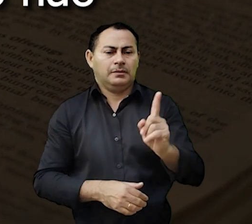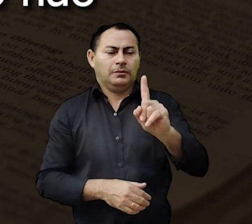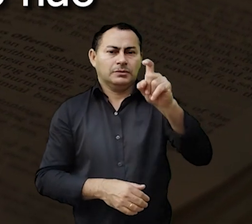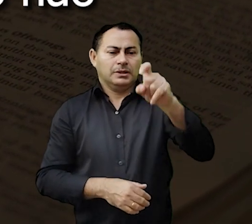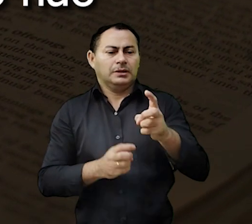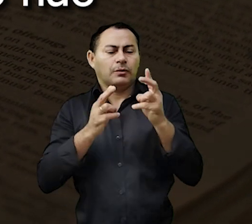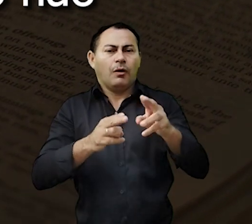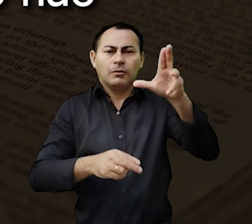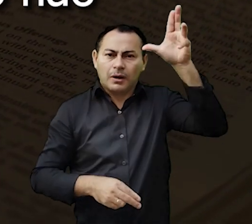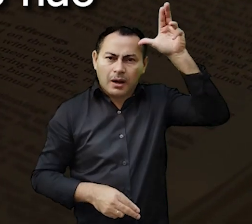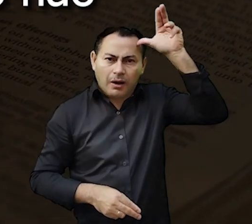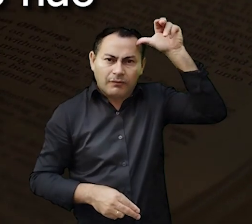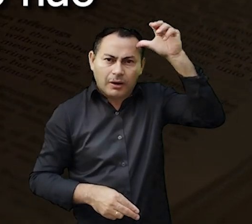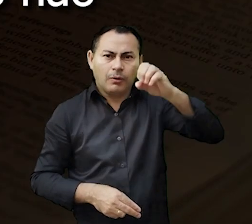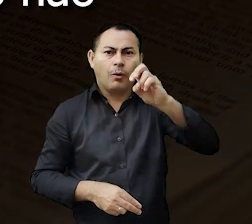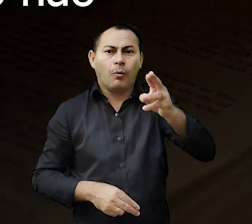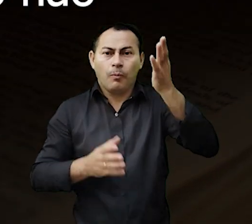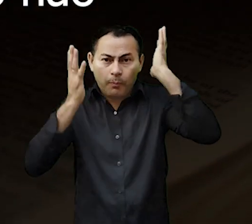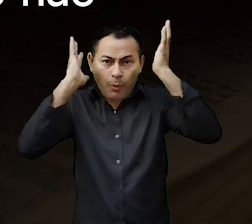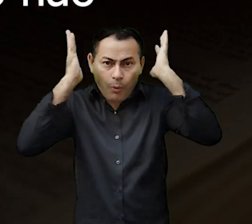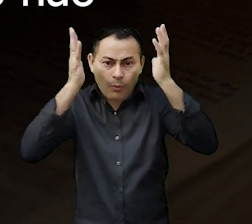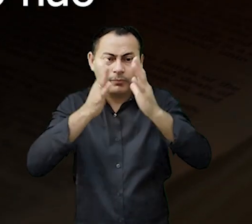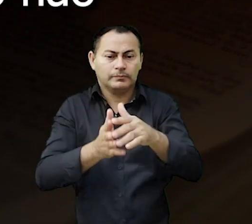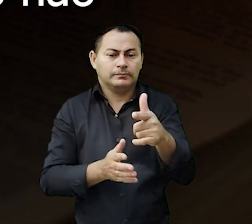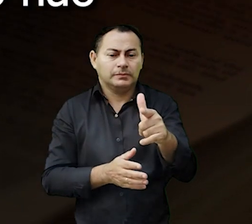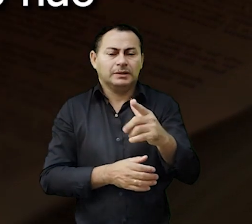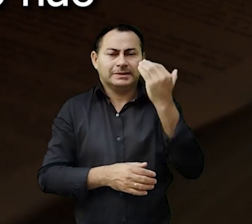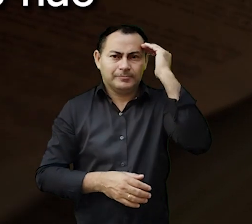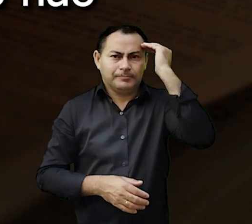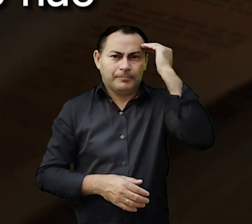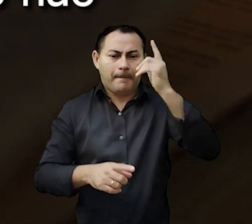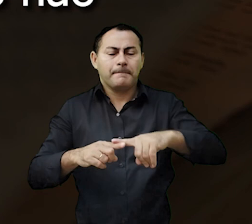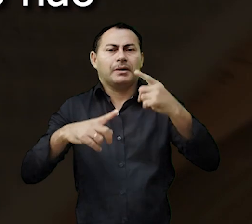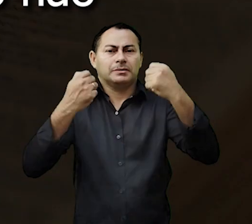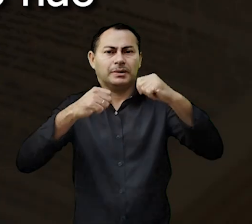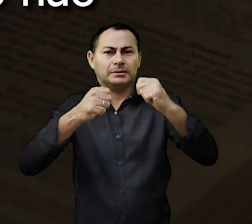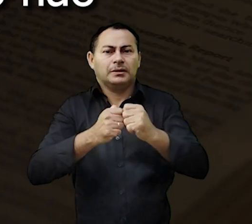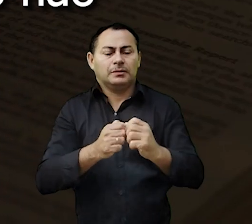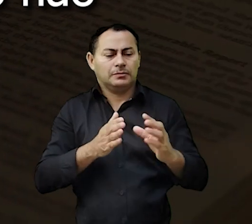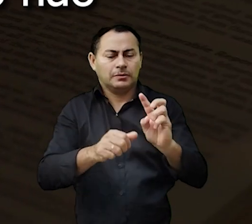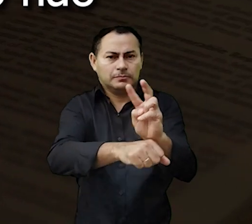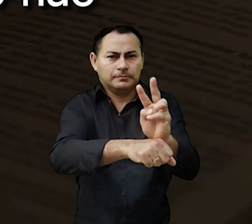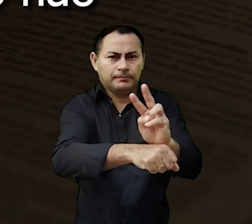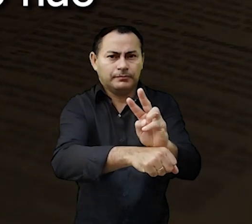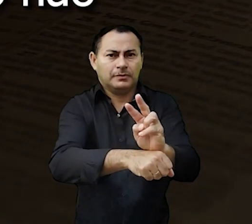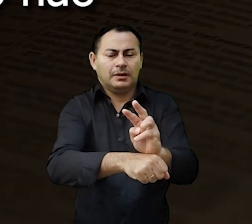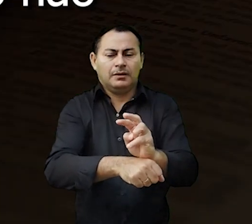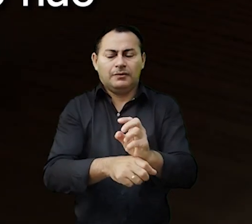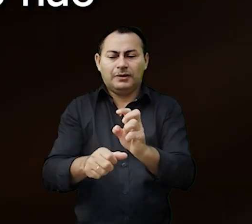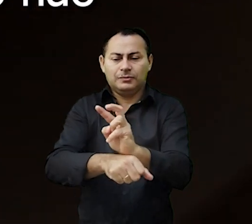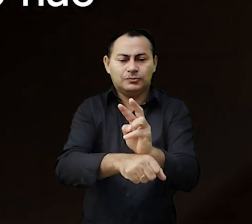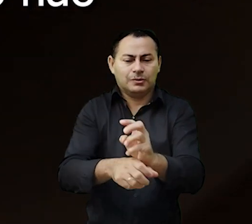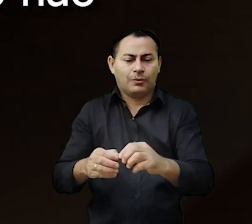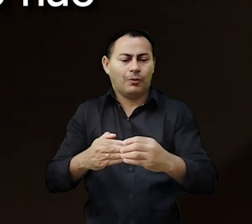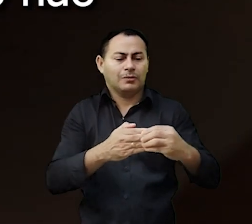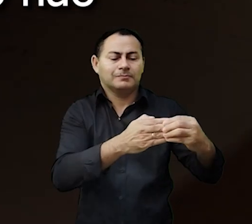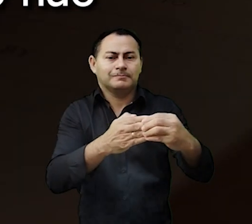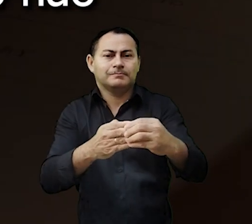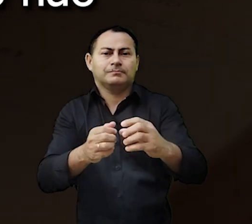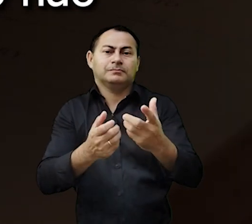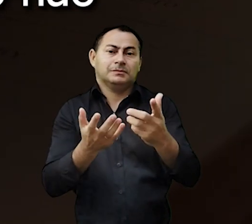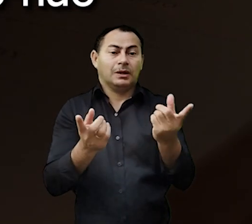Não sejam como o cavalo ou o burro, que não têm entendimento, mas precisam ser controlados com freios e